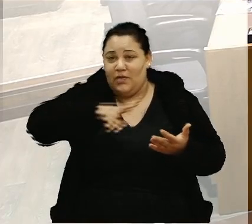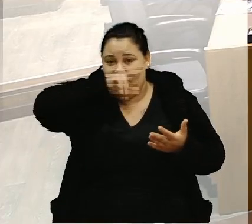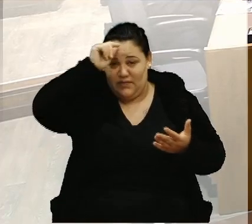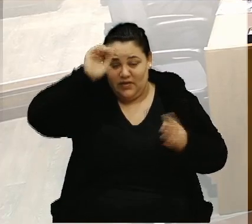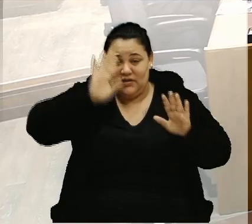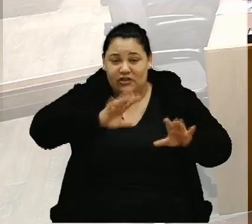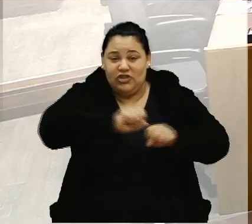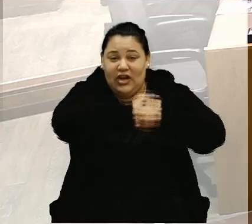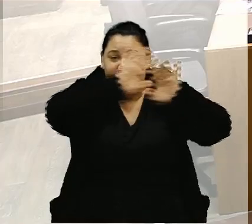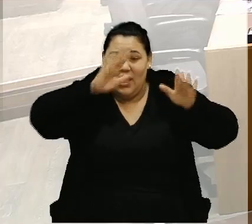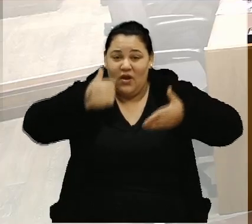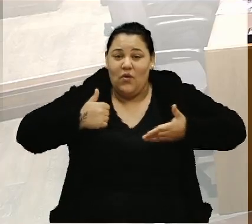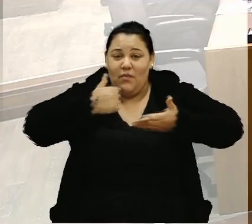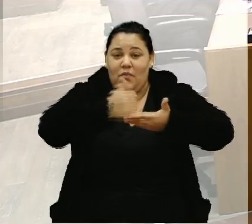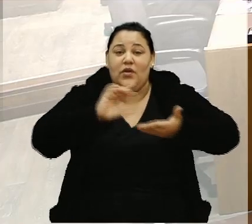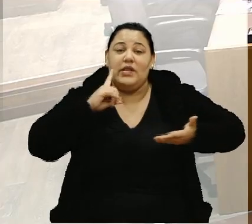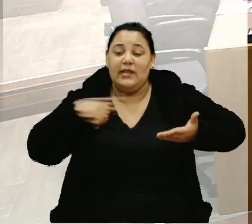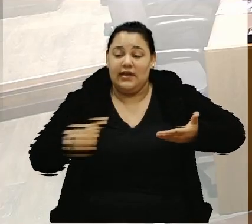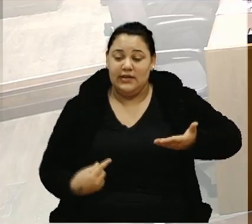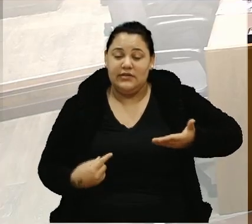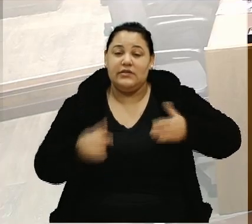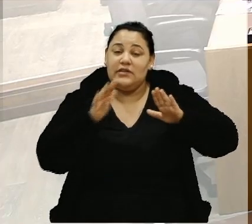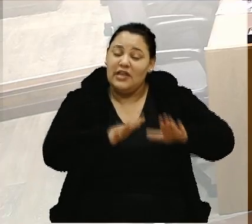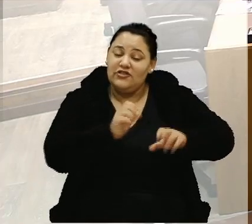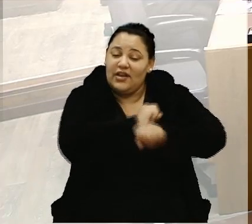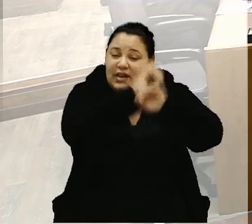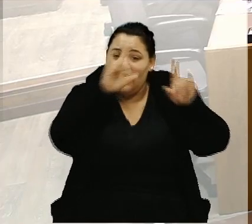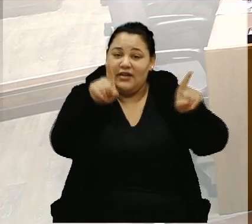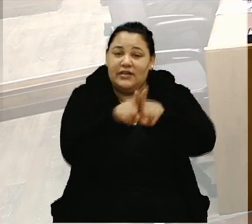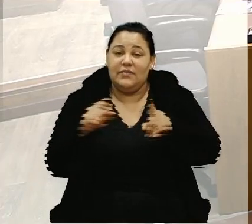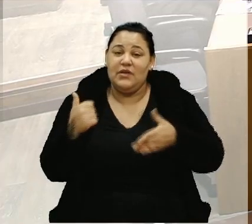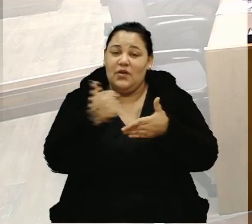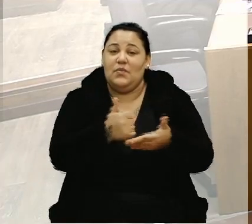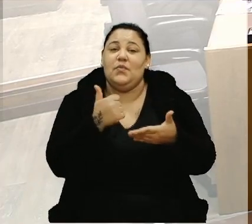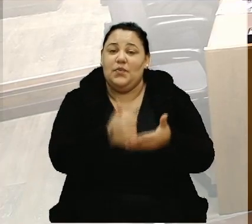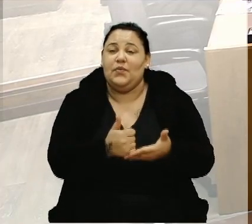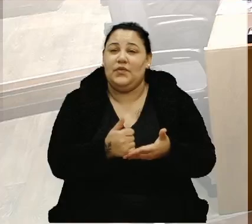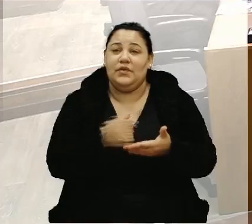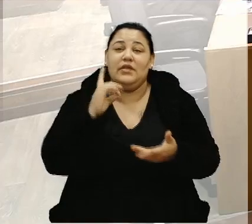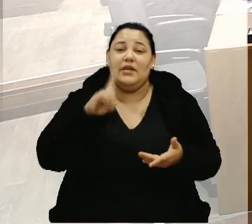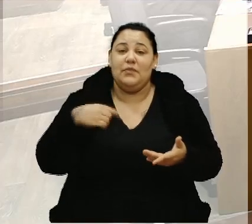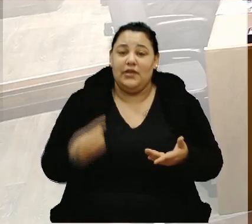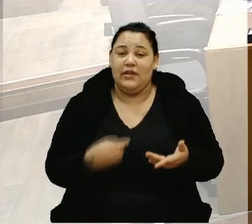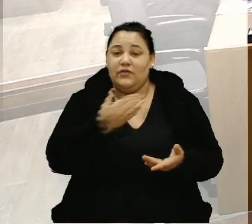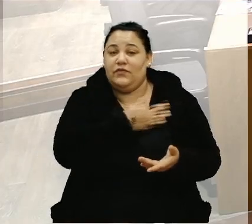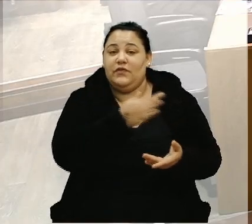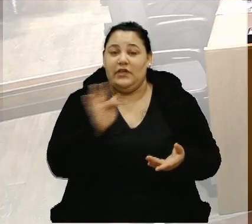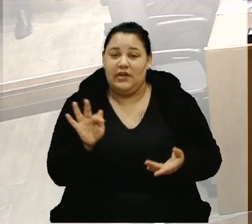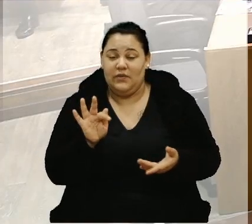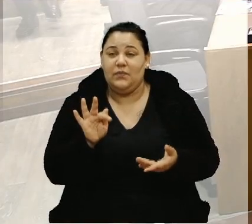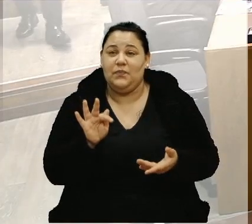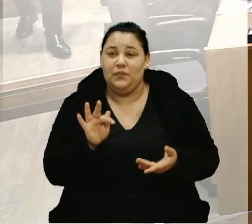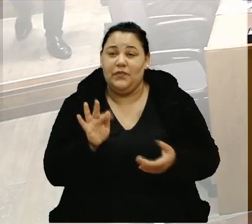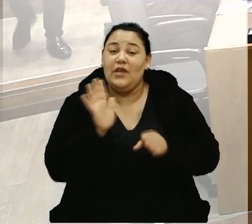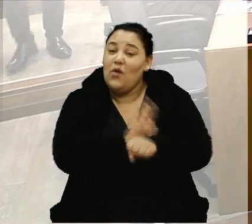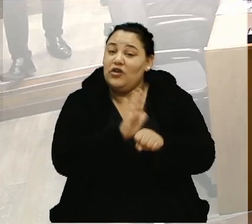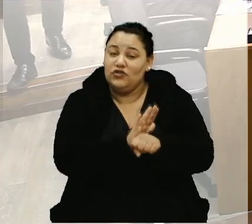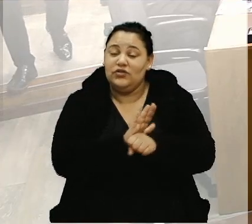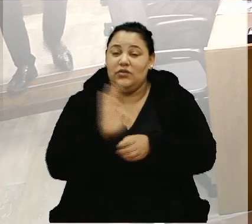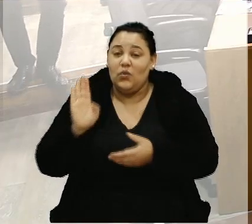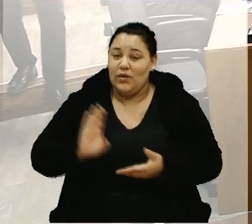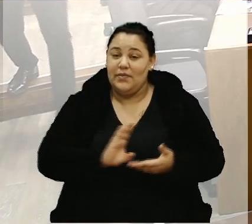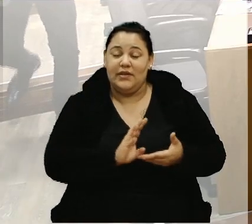apoio da deputada Denise Pessoa. Deixa claro também o apoio do deputado federal que estão ajudando com